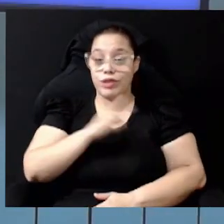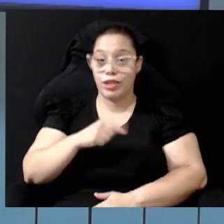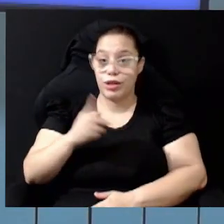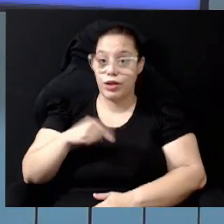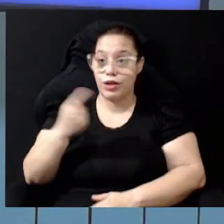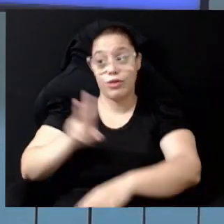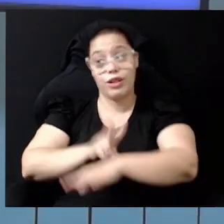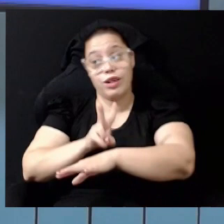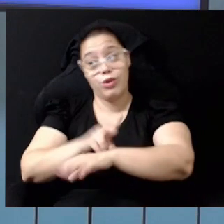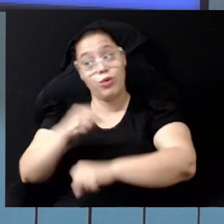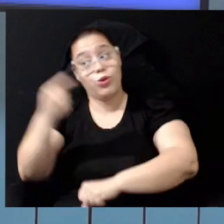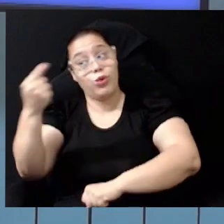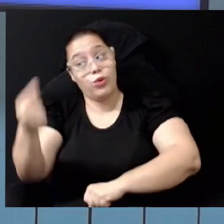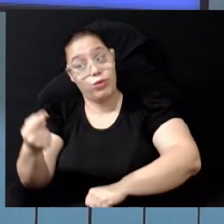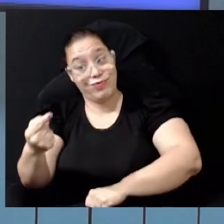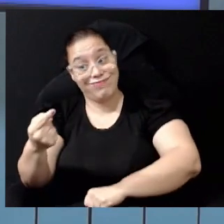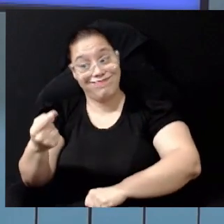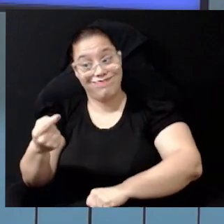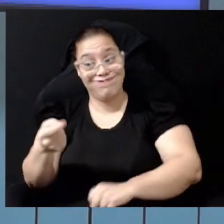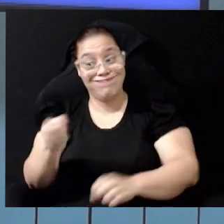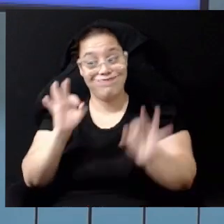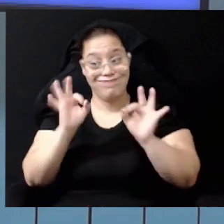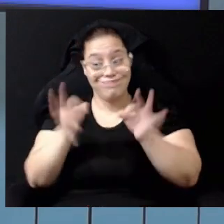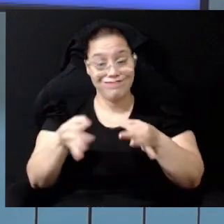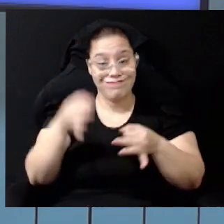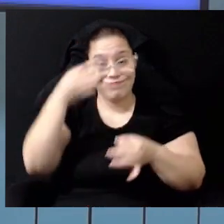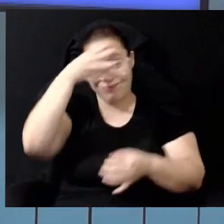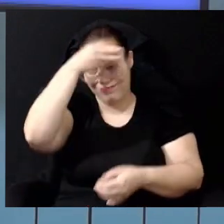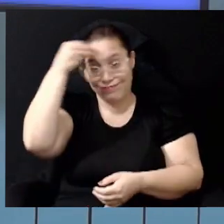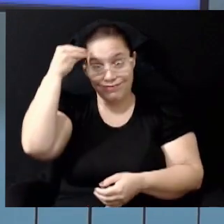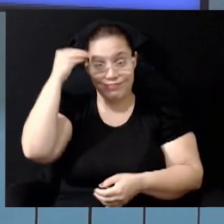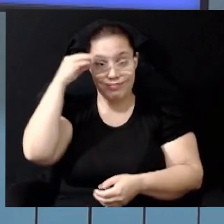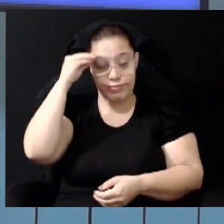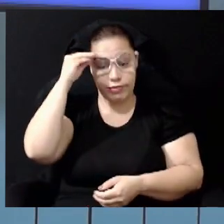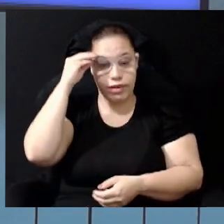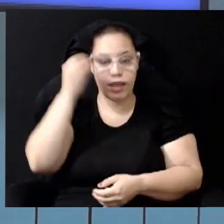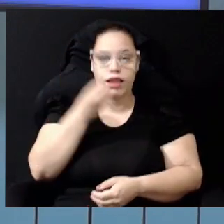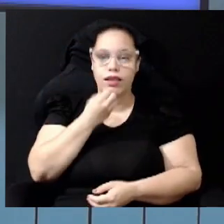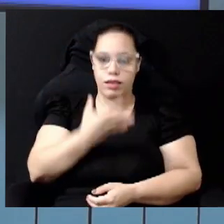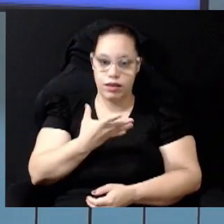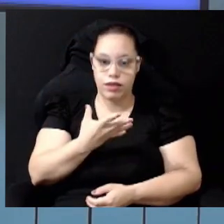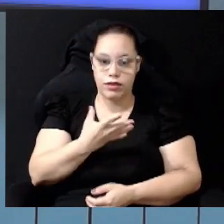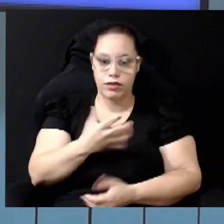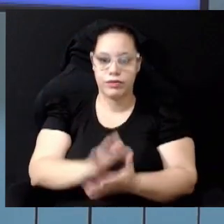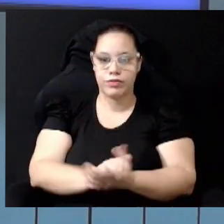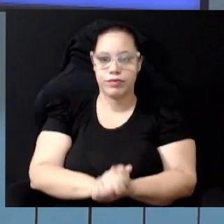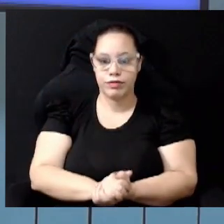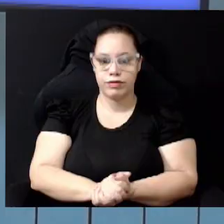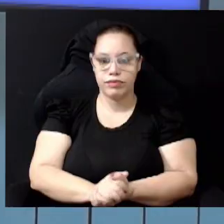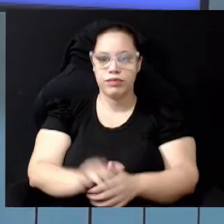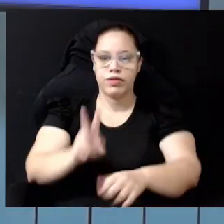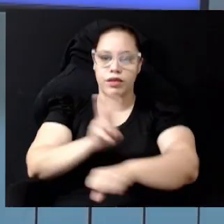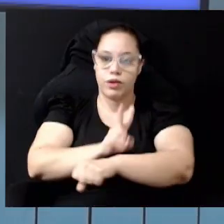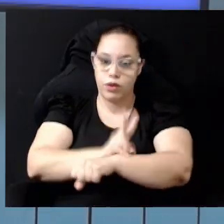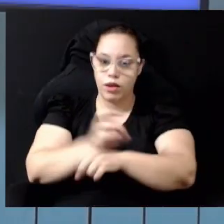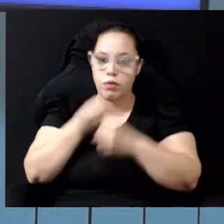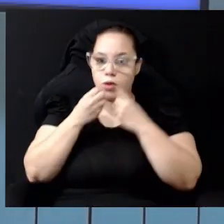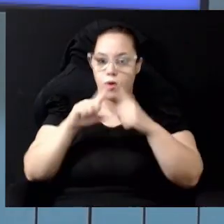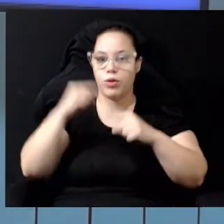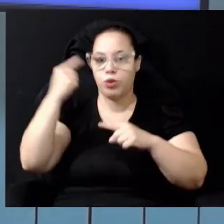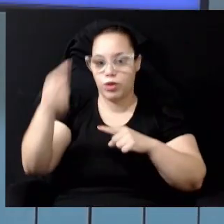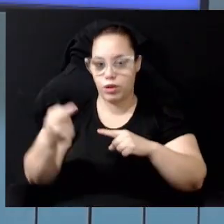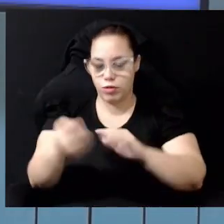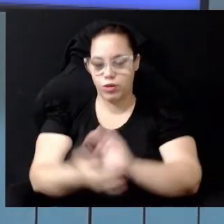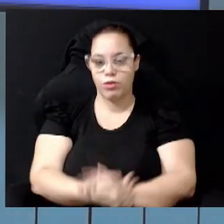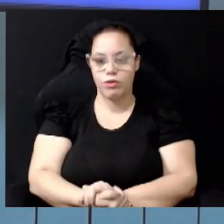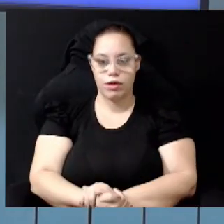né, doutor? Acho que é isso que é o Muito, fundamental a gente não esquecer, né? A gente tem que estar bem muito. para cuidar bem também de outras